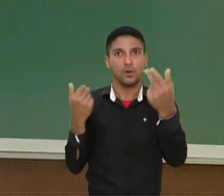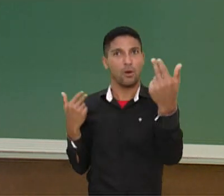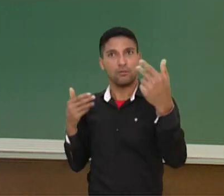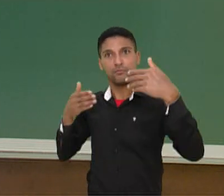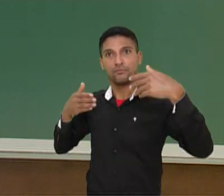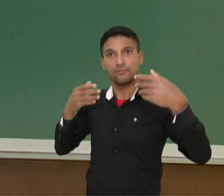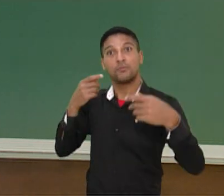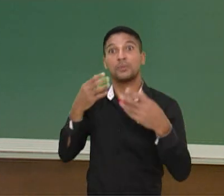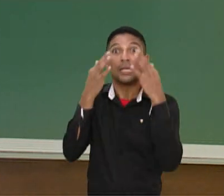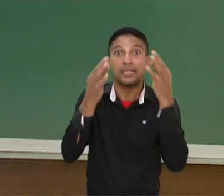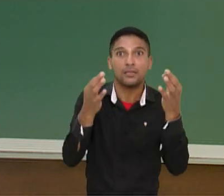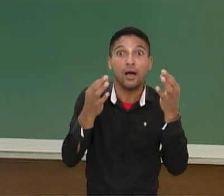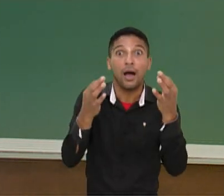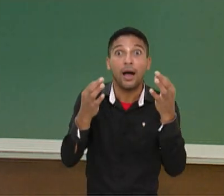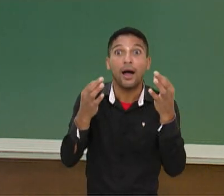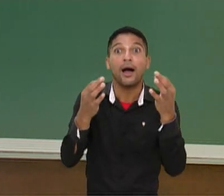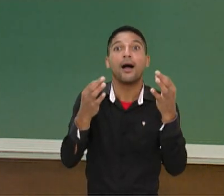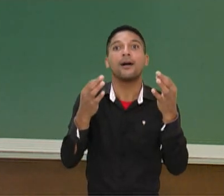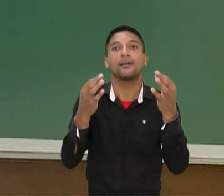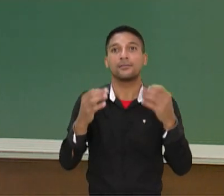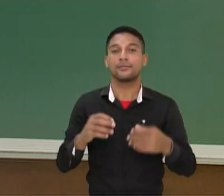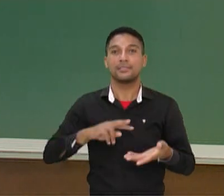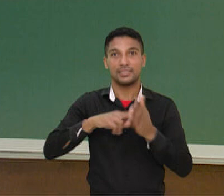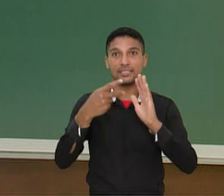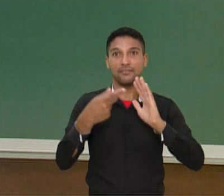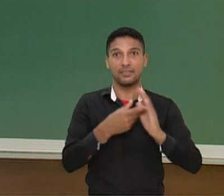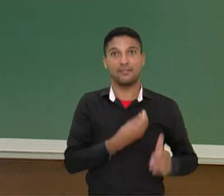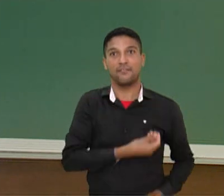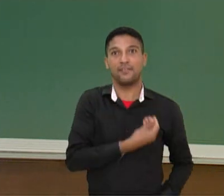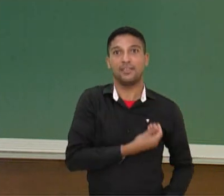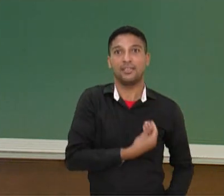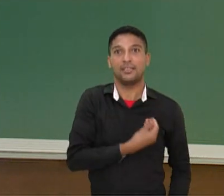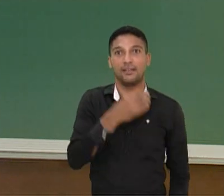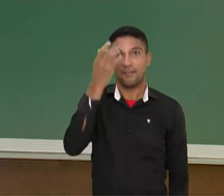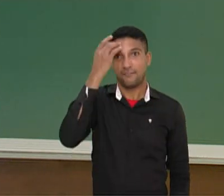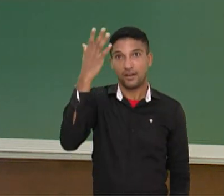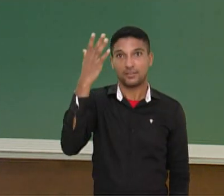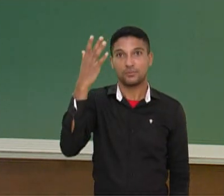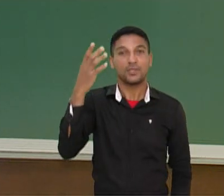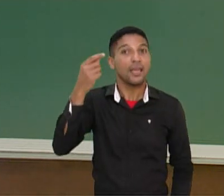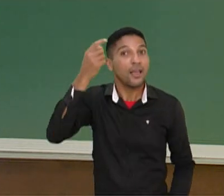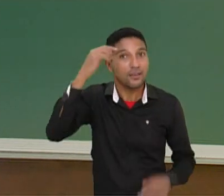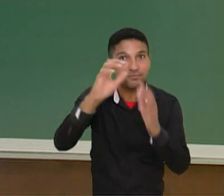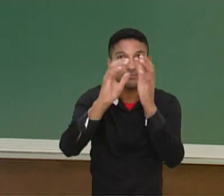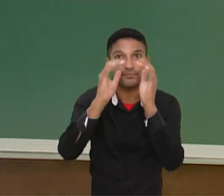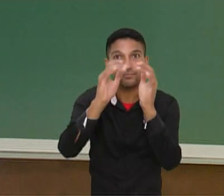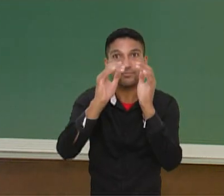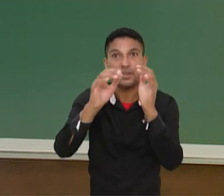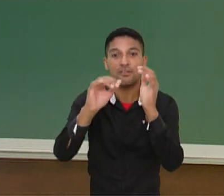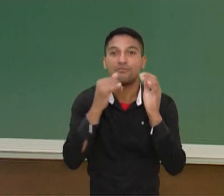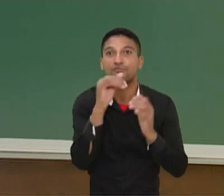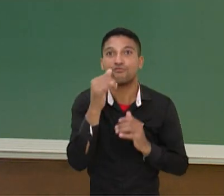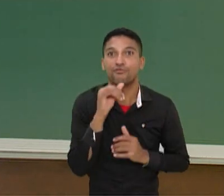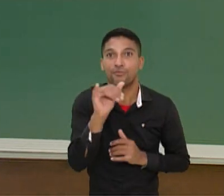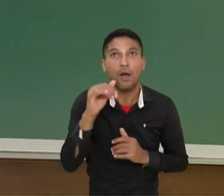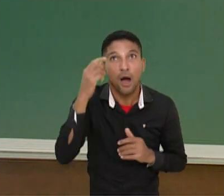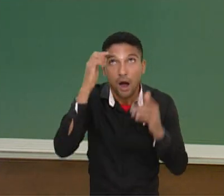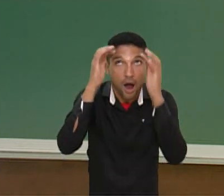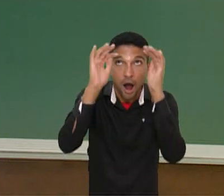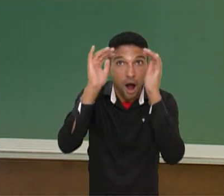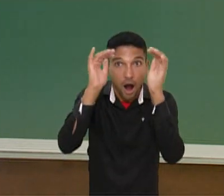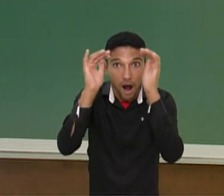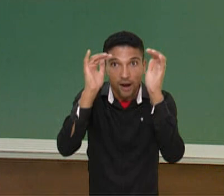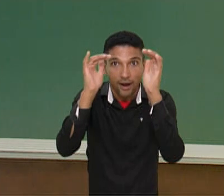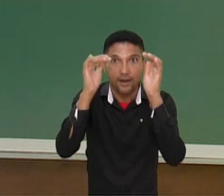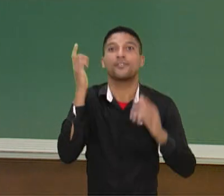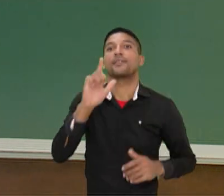gente. Quando a gente presta atenção, a vida fica mais fácil. Você gasta um pouquinho de energia prestando atenção e libera tempo